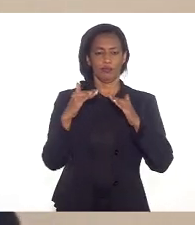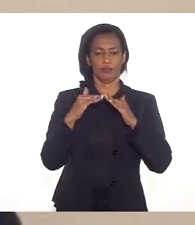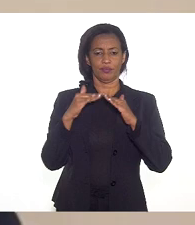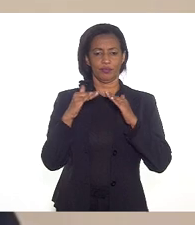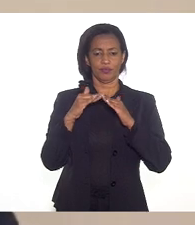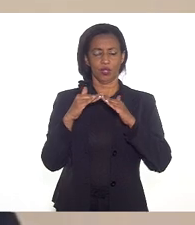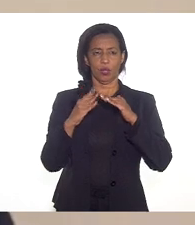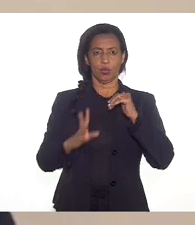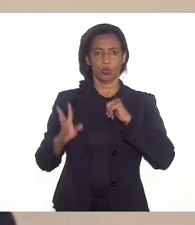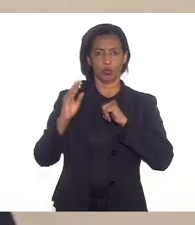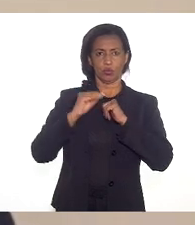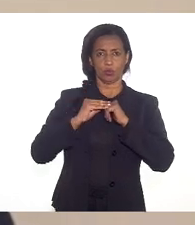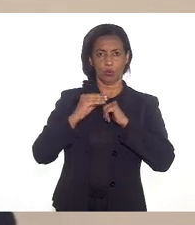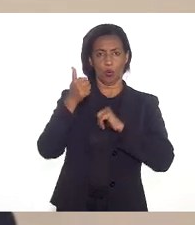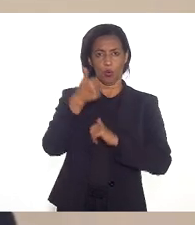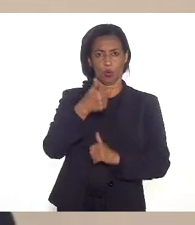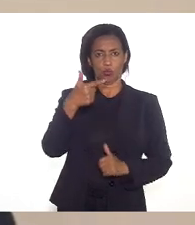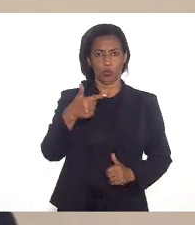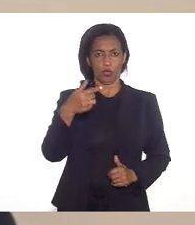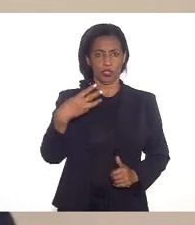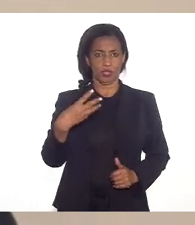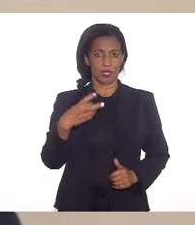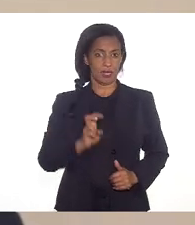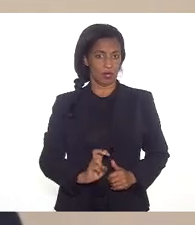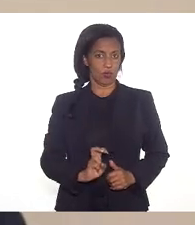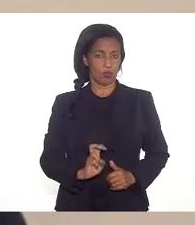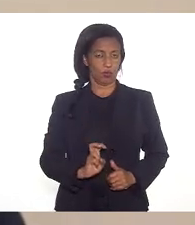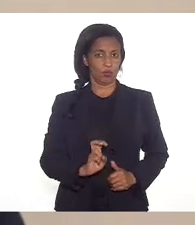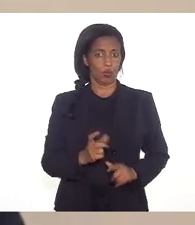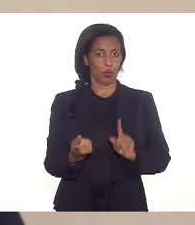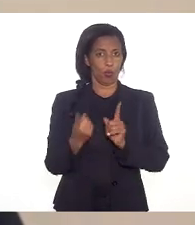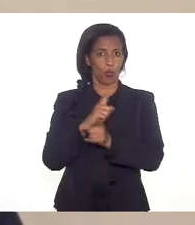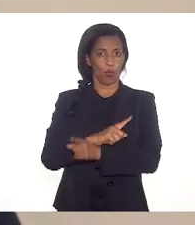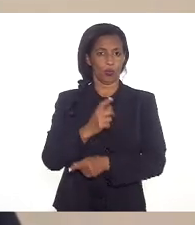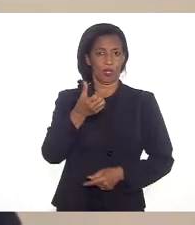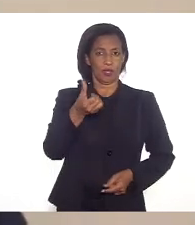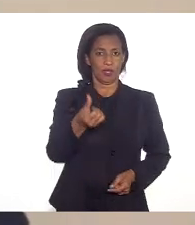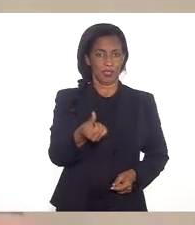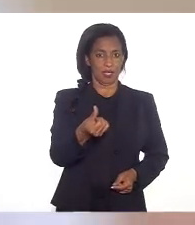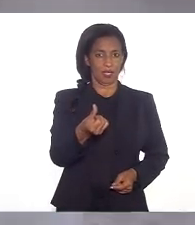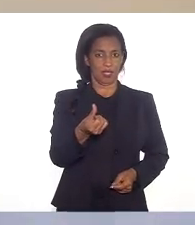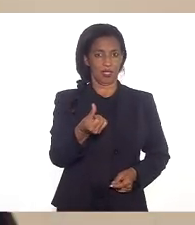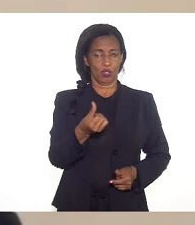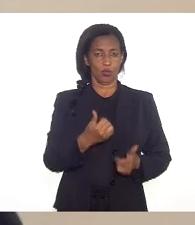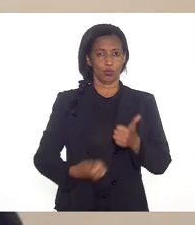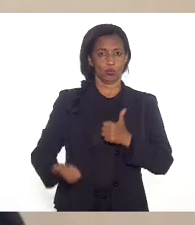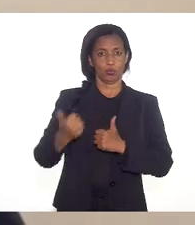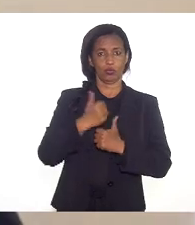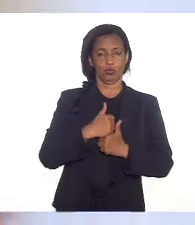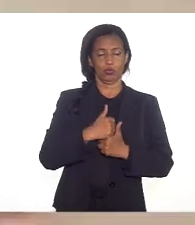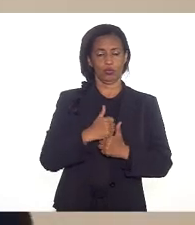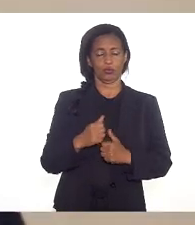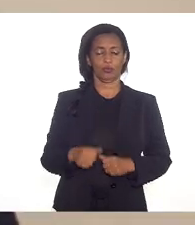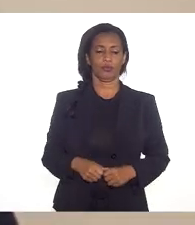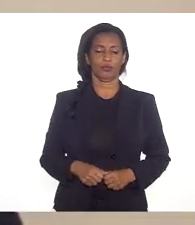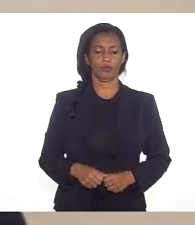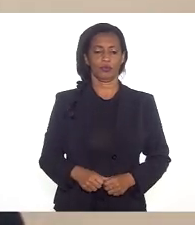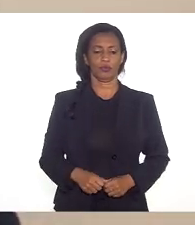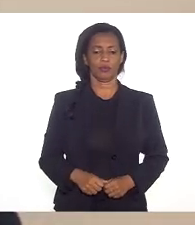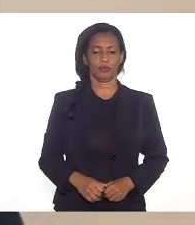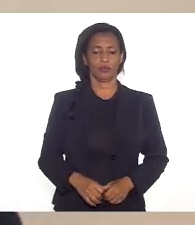favorável com subemendas emendas 1, 2, 3 e 5, contrário à emenda 6, concluindo por substitutivo.